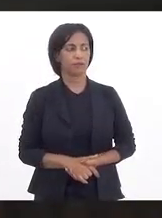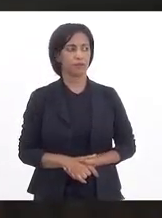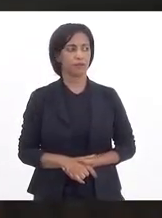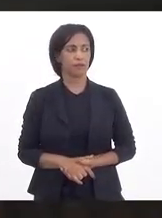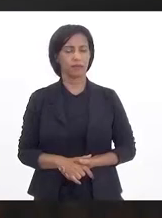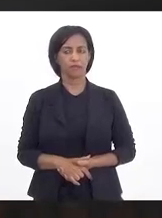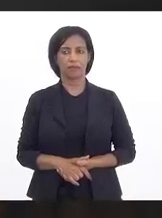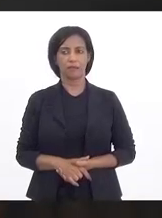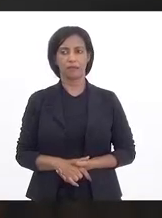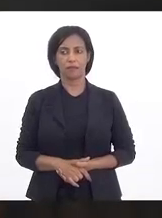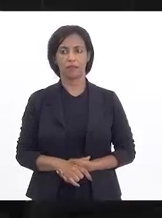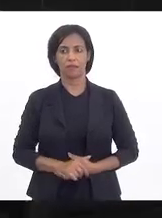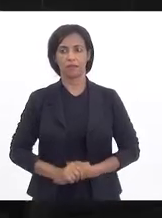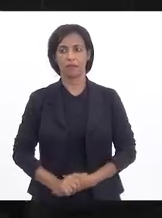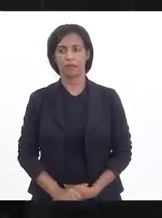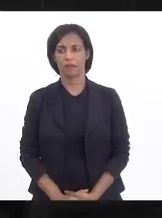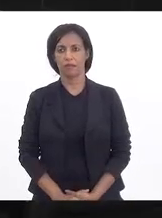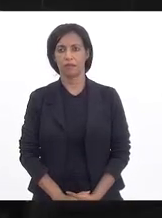G1